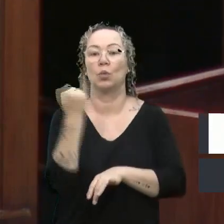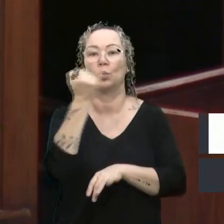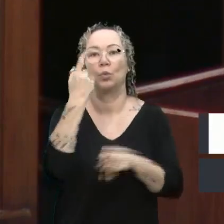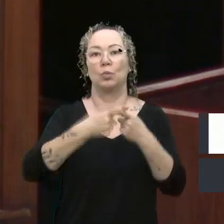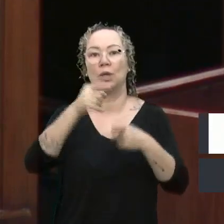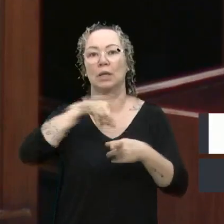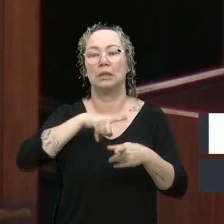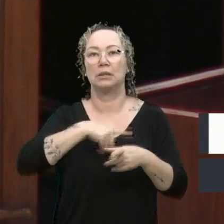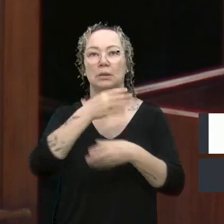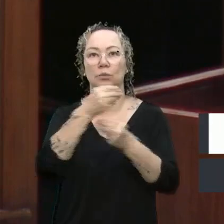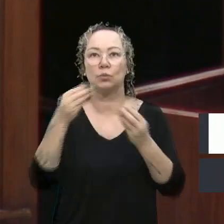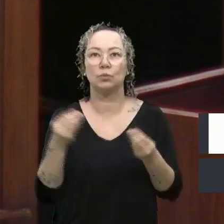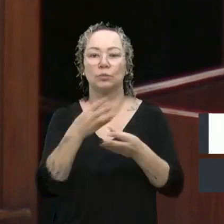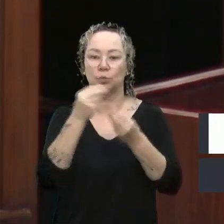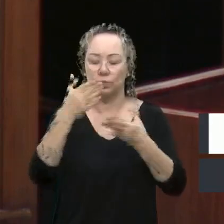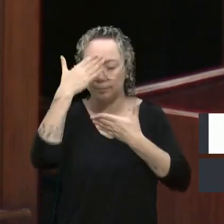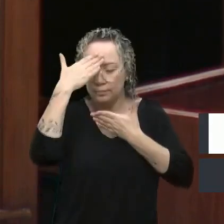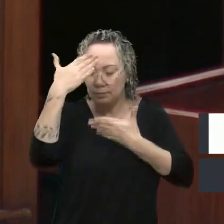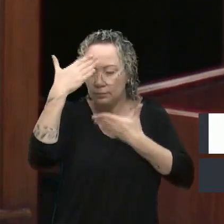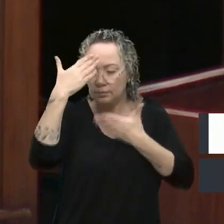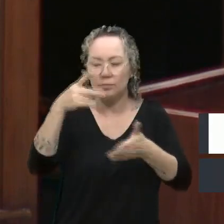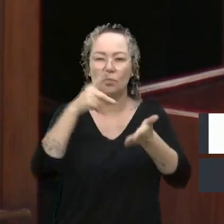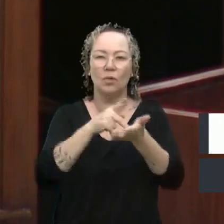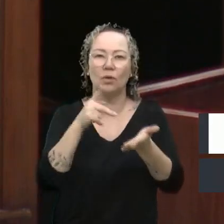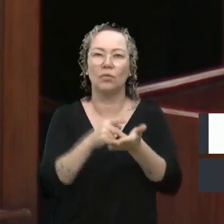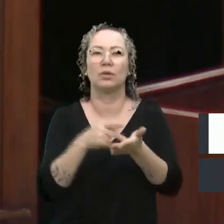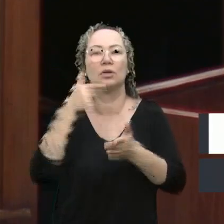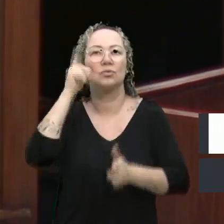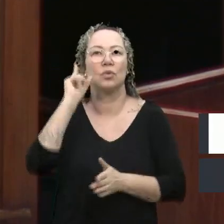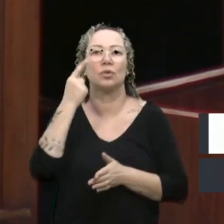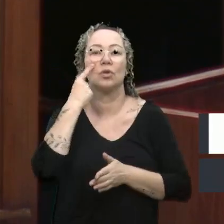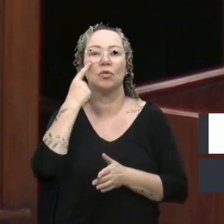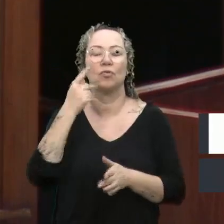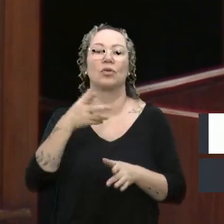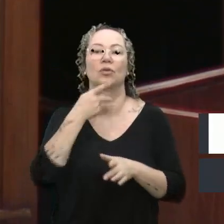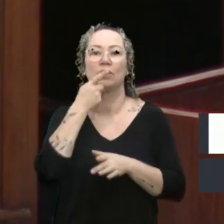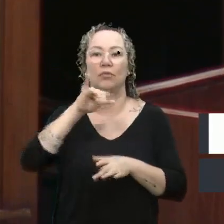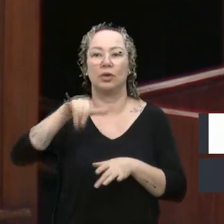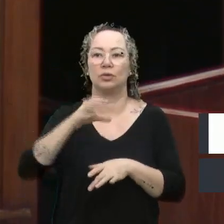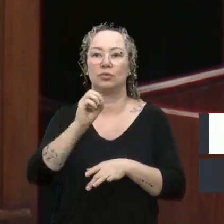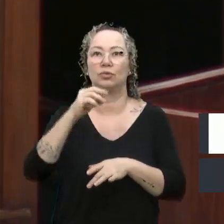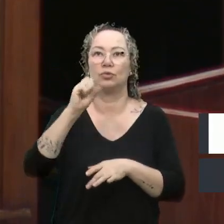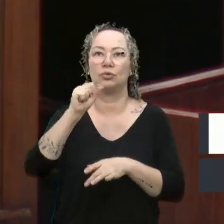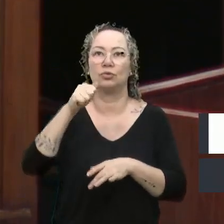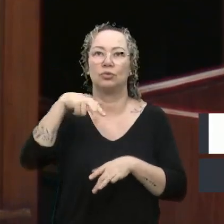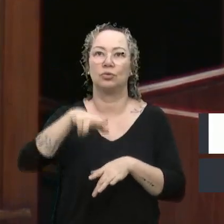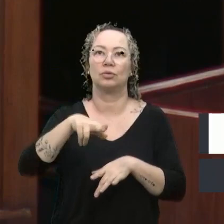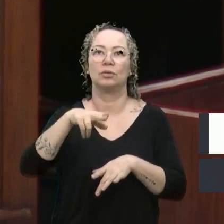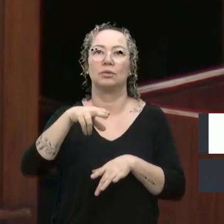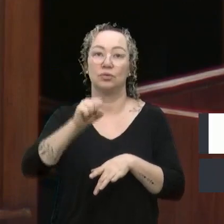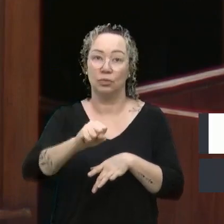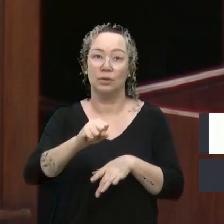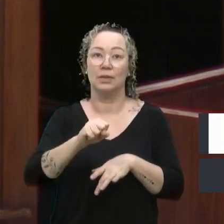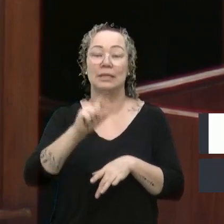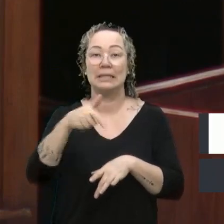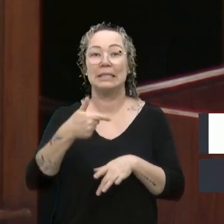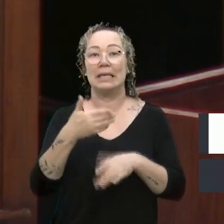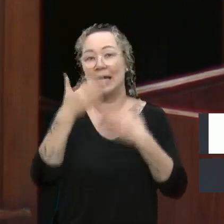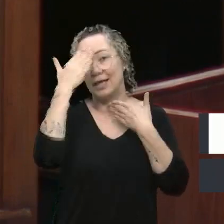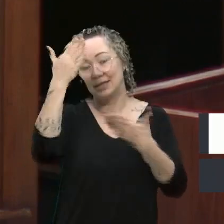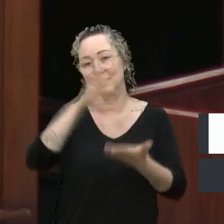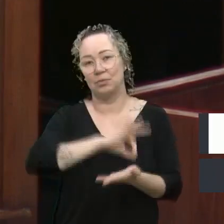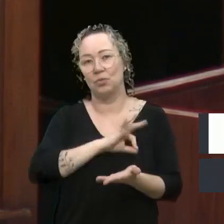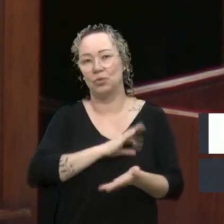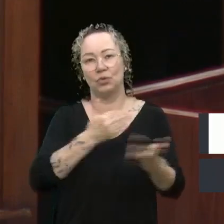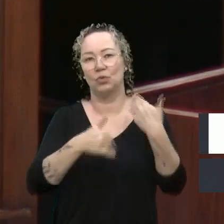muita, muita gratidão mesmo. O senhor ontem ouviu na fala do Jonas, a gratidão que eles têm pelos órgãos de segurança pública, por todo o